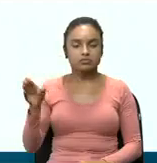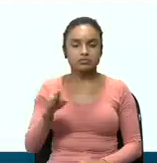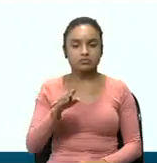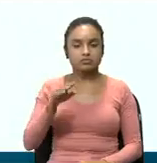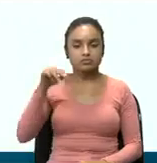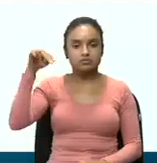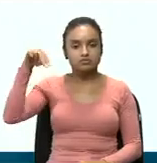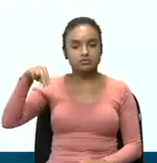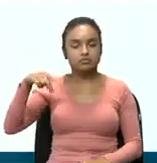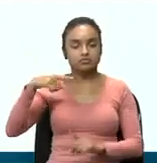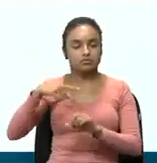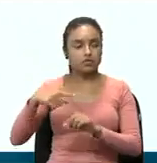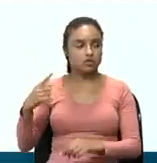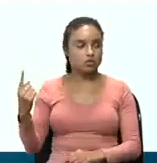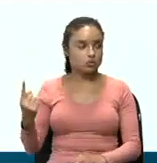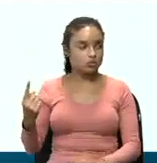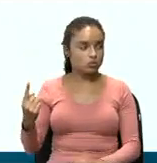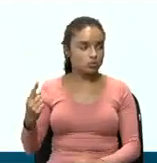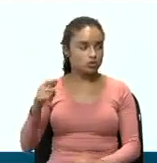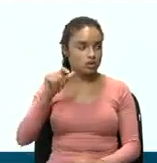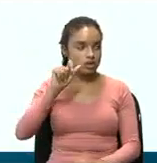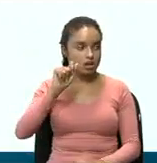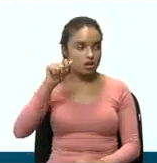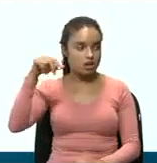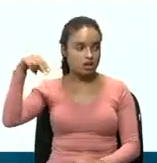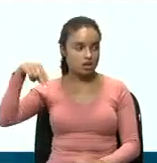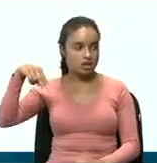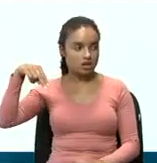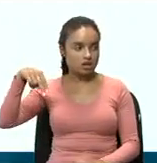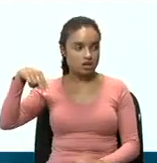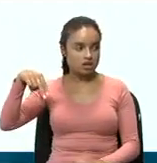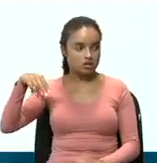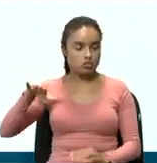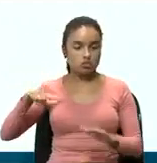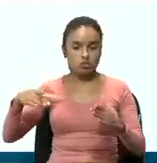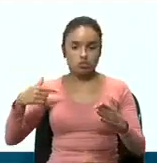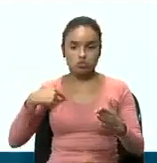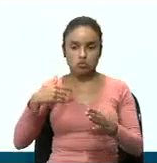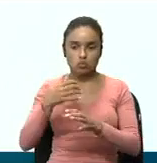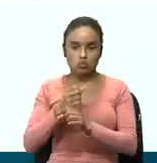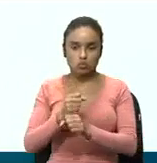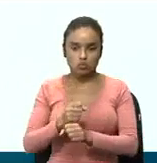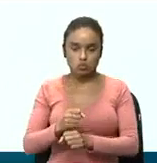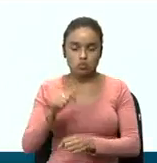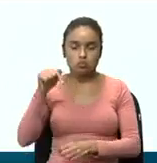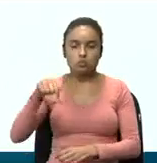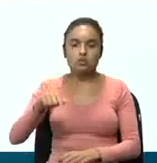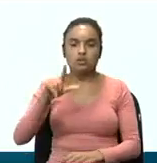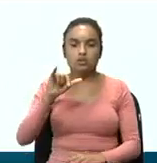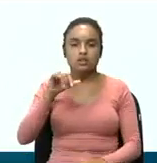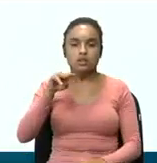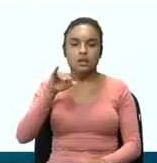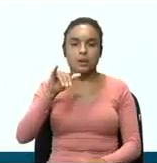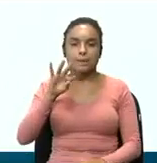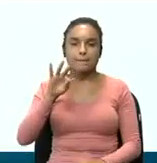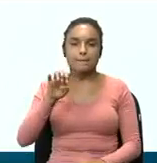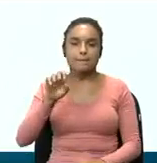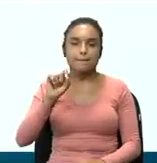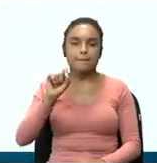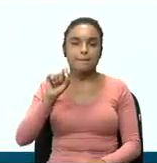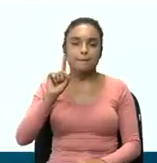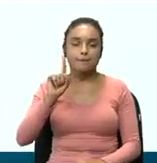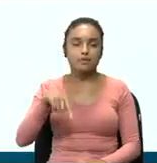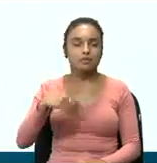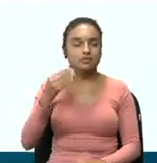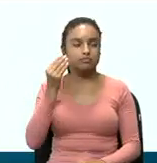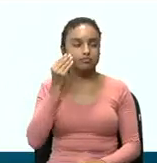1 sobre an. Quando eu calculo esse limite, o que o teste vai dizer para